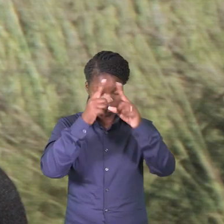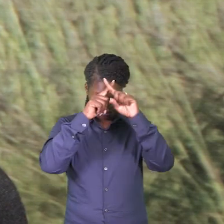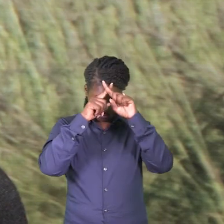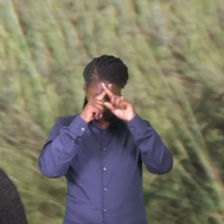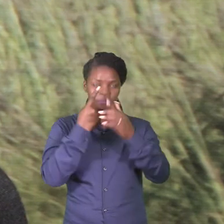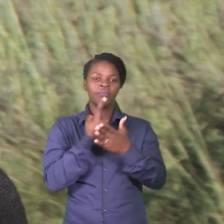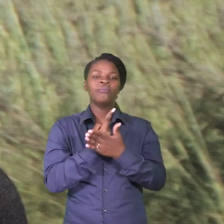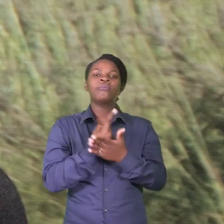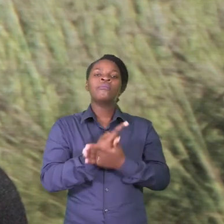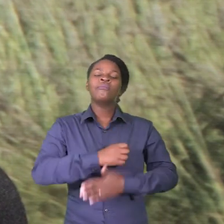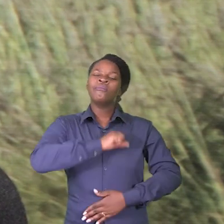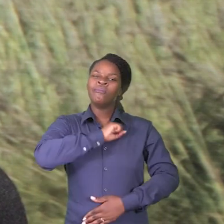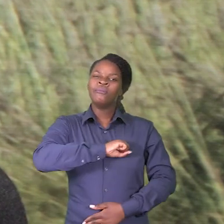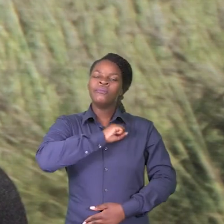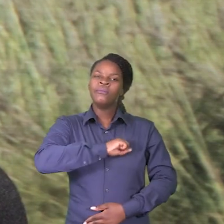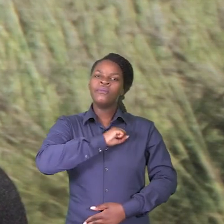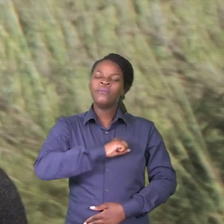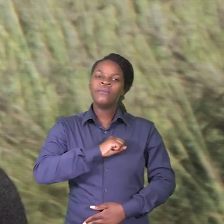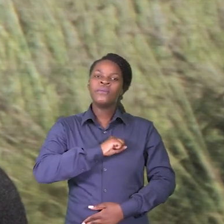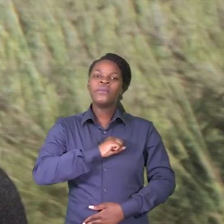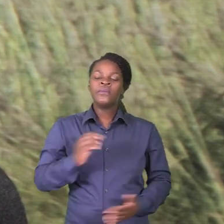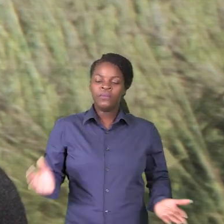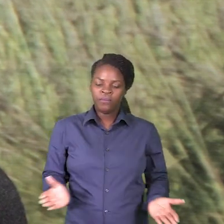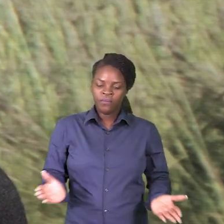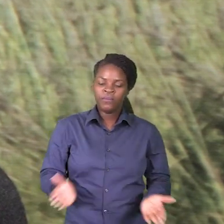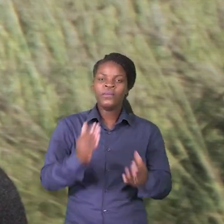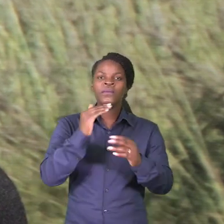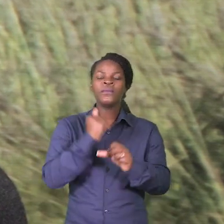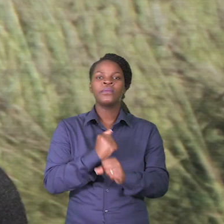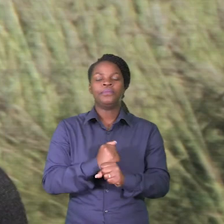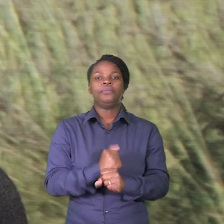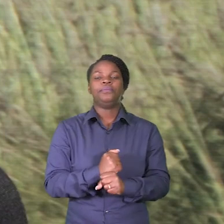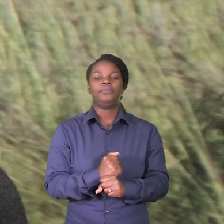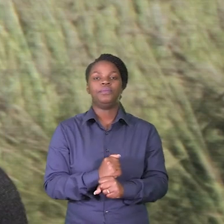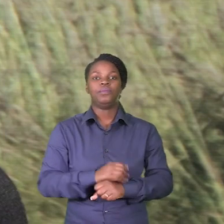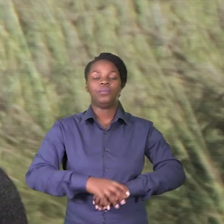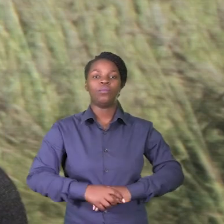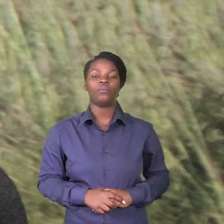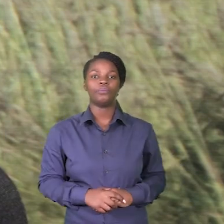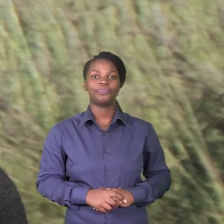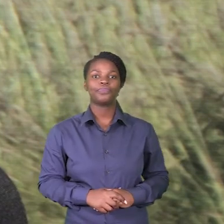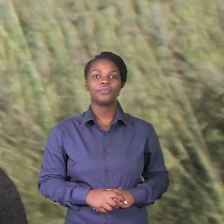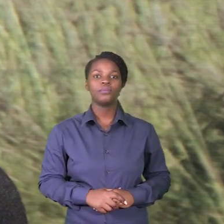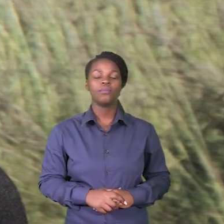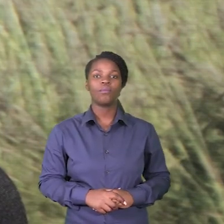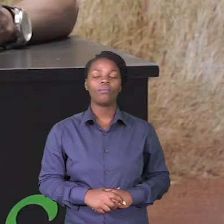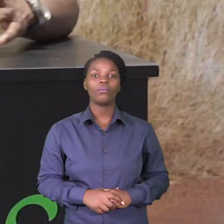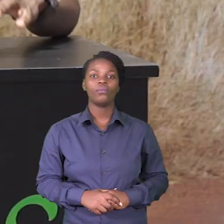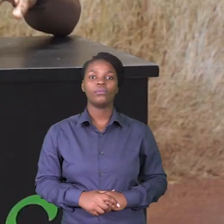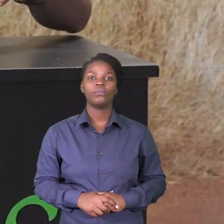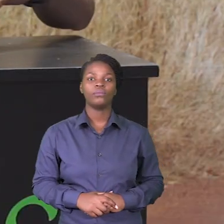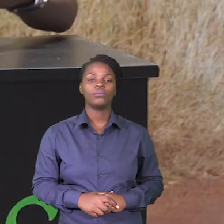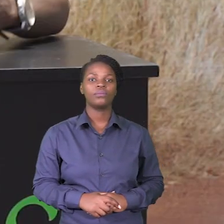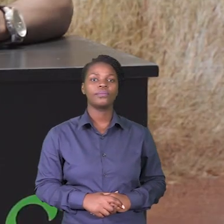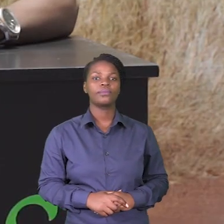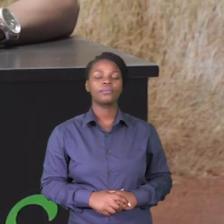é feita ou deve haver este esforço e engajamento do dos diferentes atores quando a denúncia é fe isso não